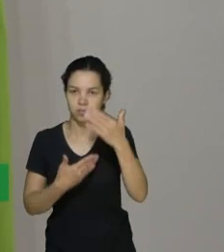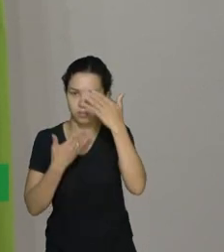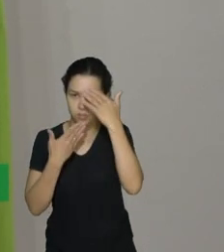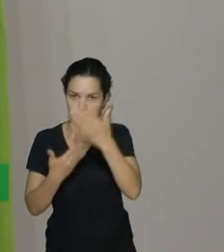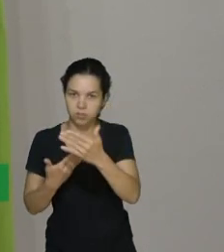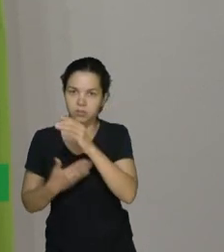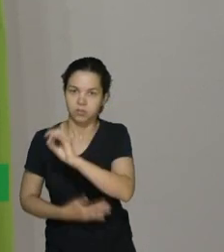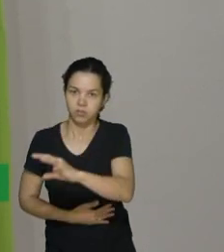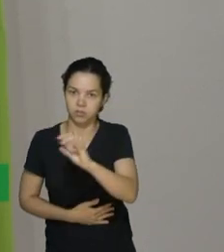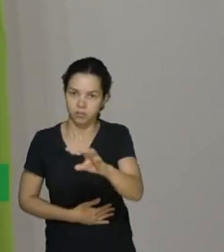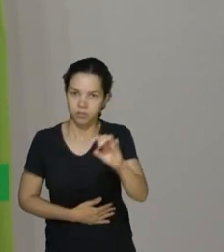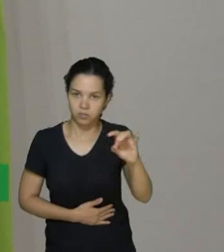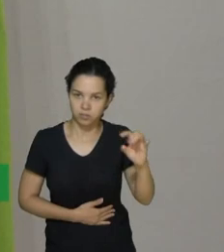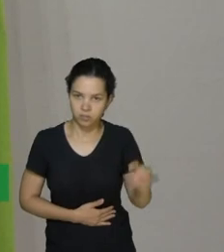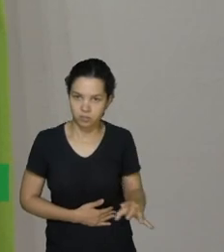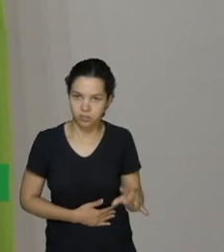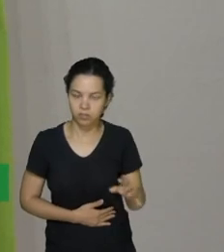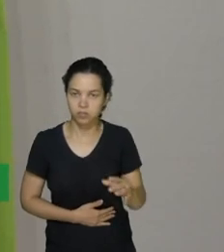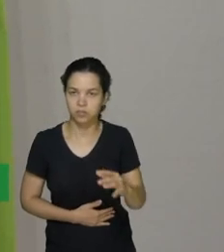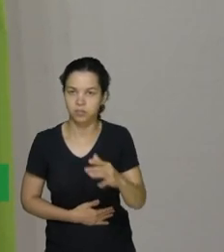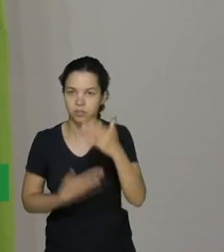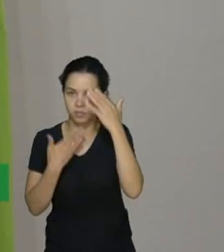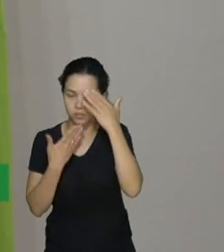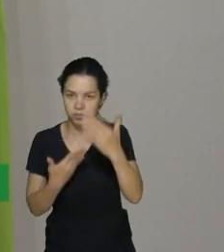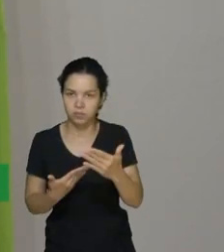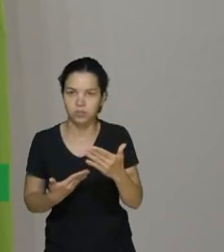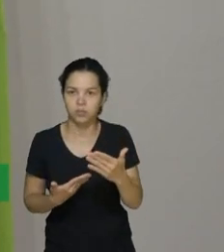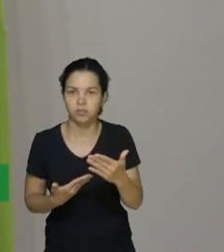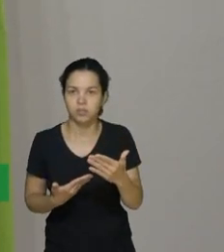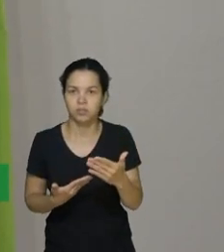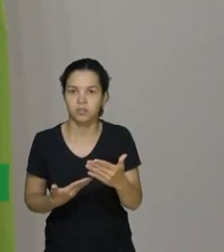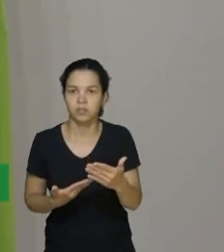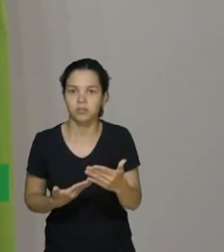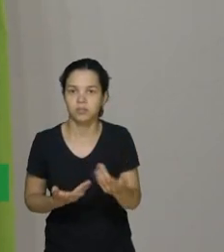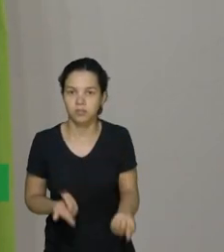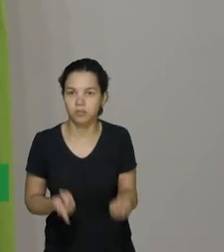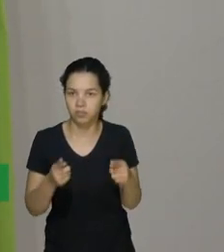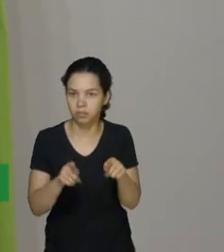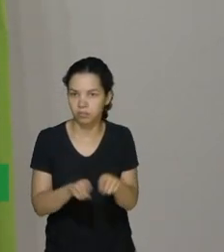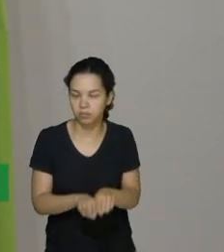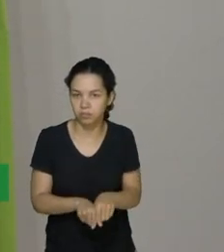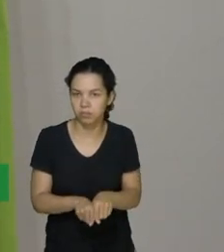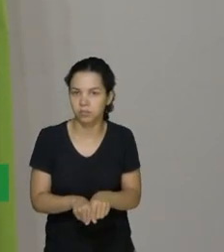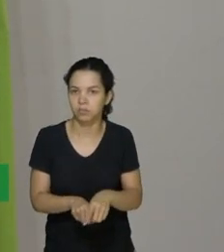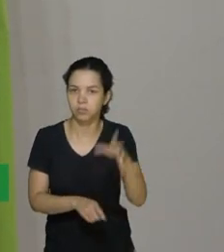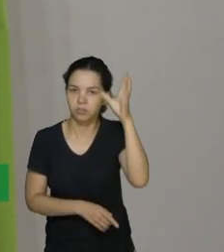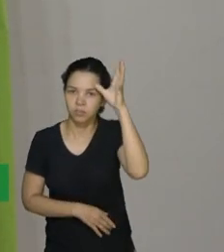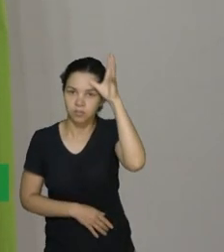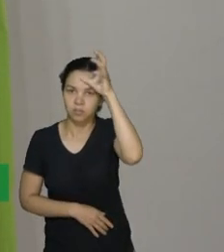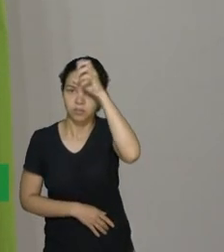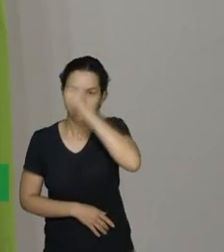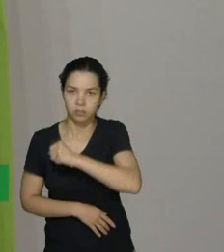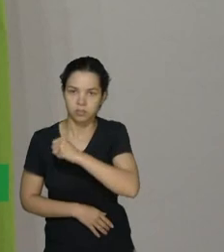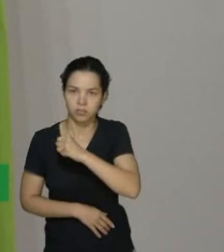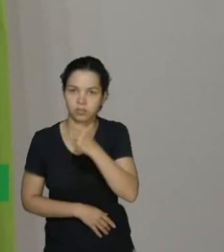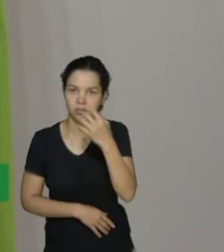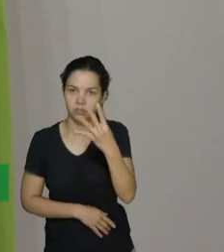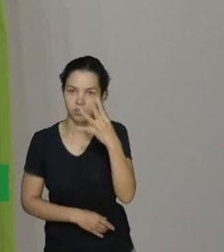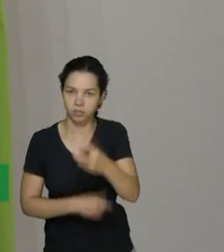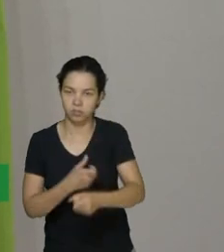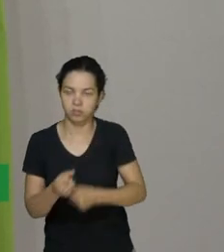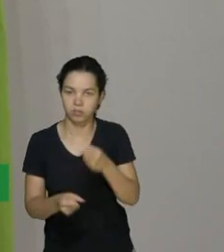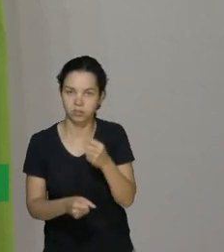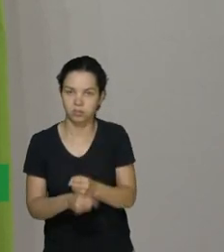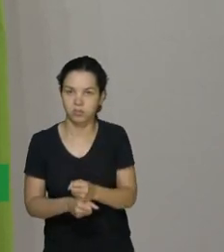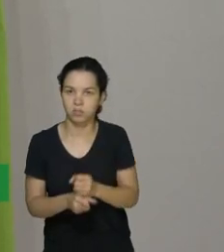um de vocês, a cada um dos colegas, pela parceria, pelo aprendizado. Esses 4 anos, sem dúvida nenhuma,